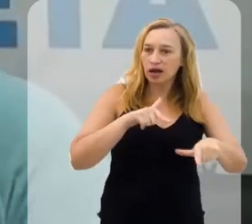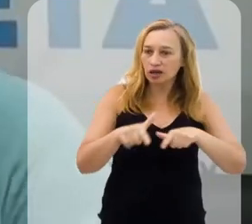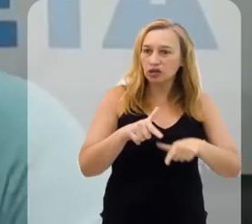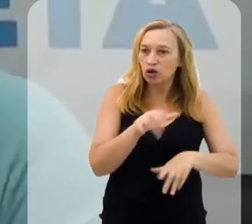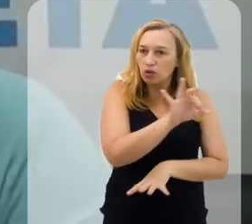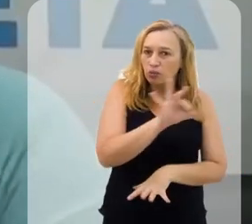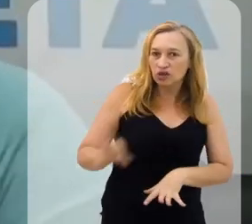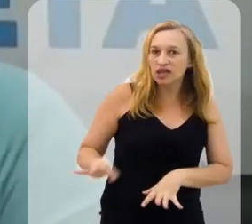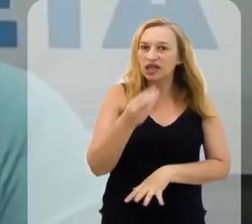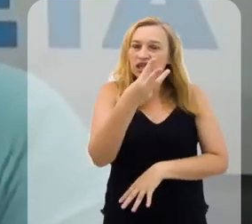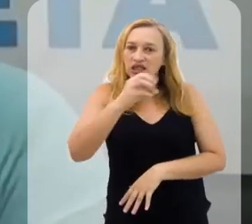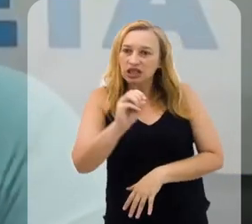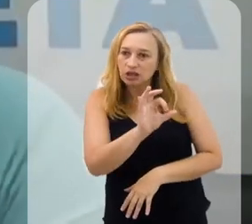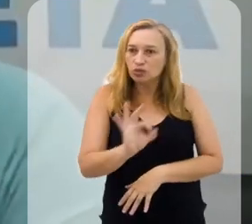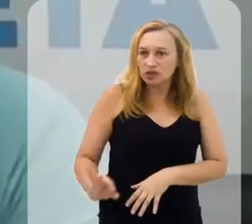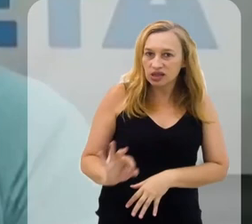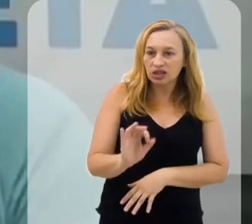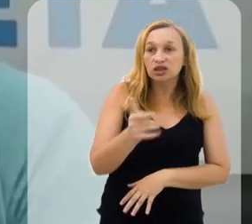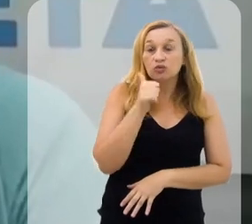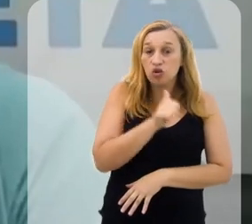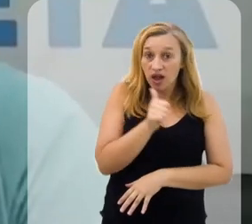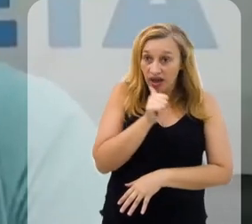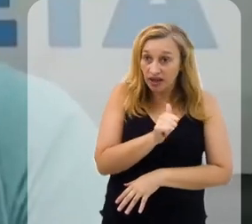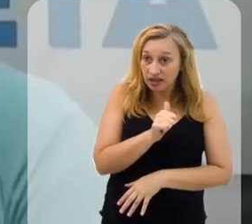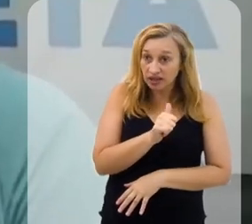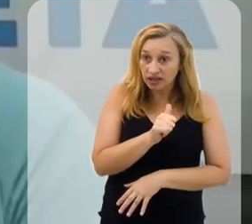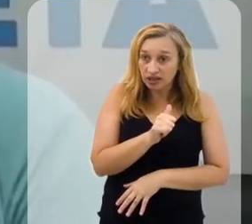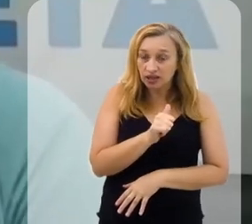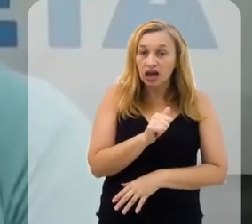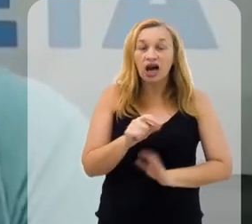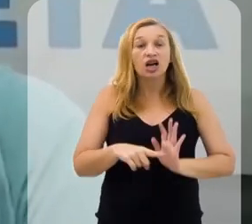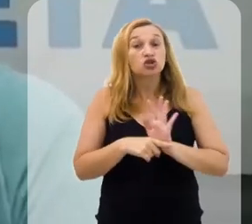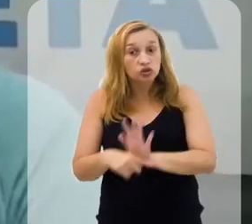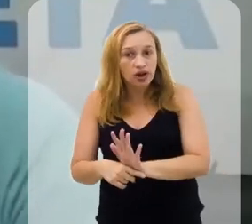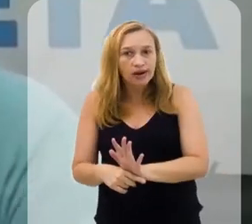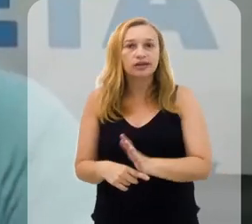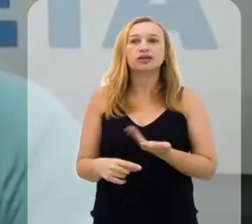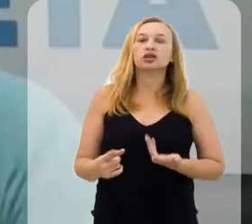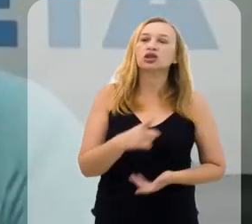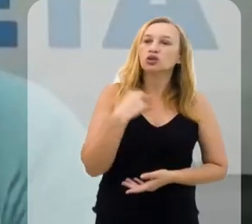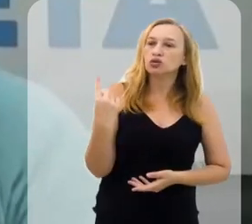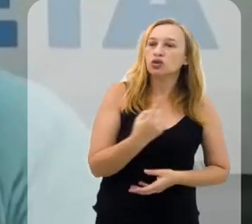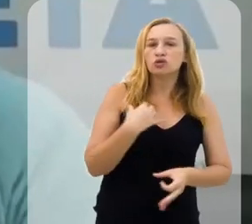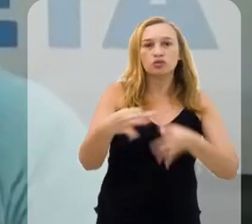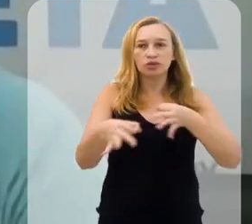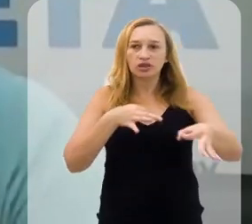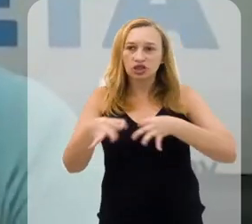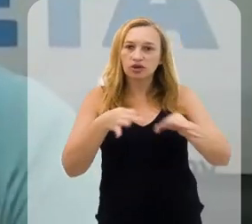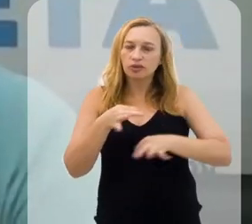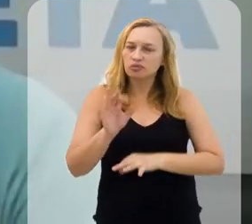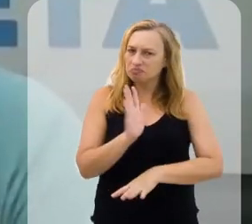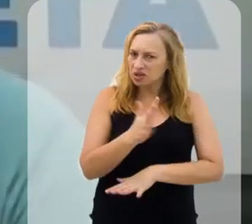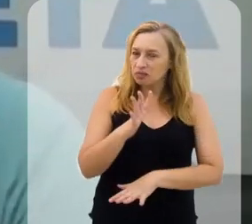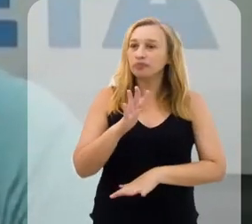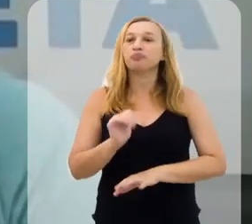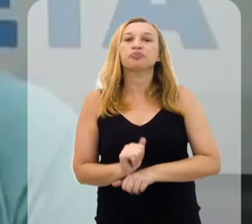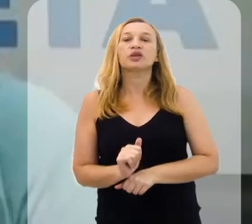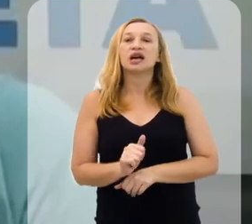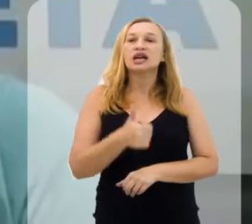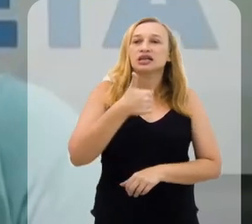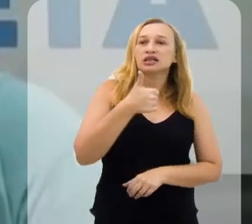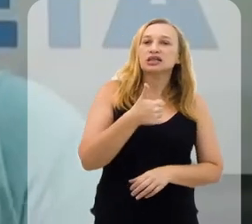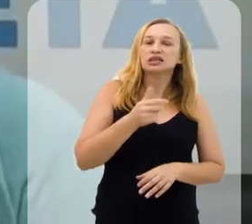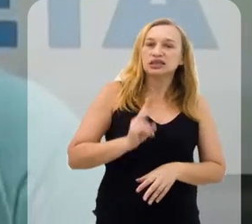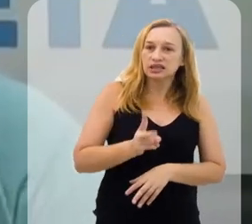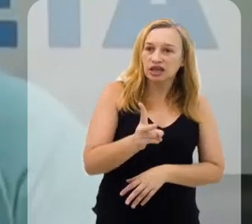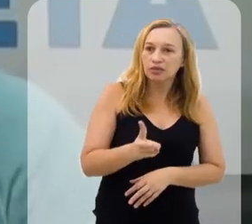gente visa que pelo menos um percentual mínimo de 30% de mulheres seja contemplado no nosso planejamento, o mínimo,